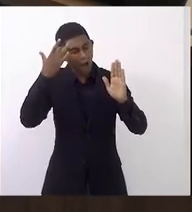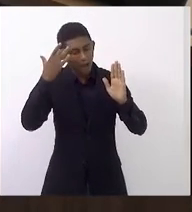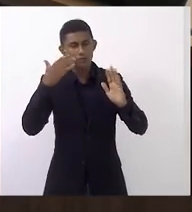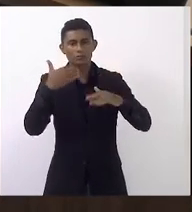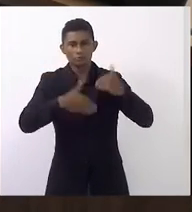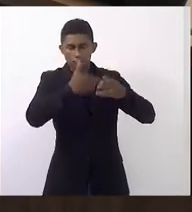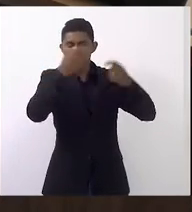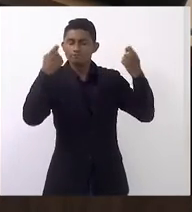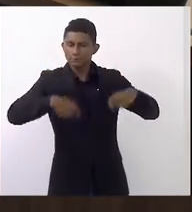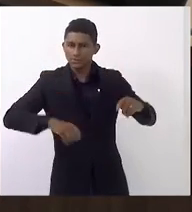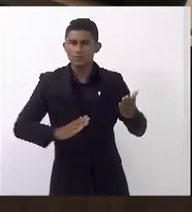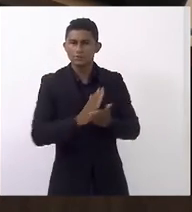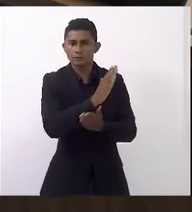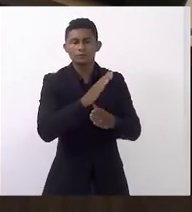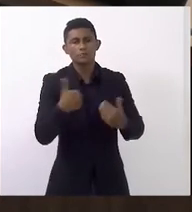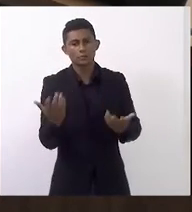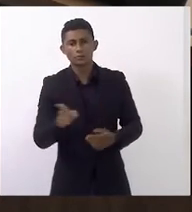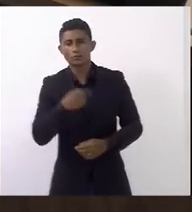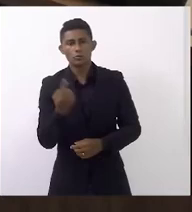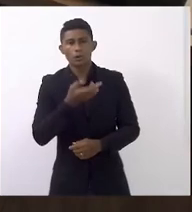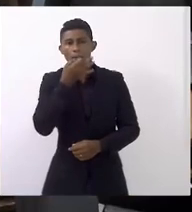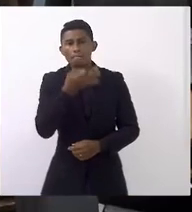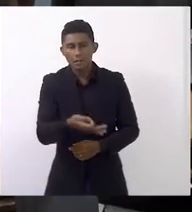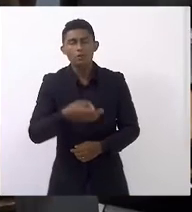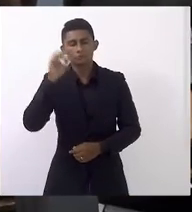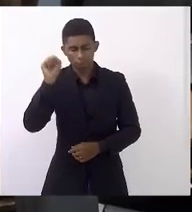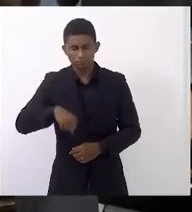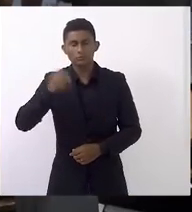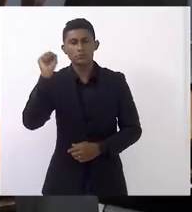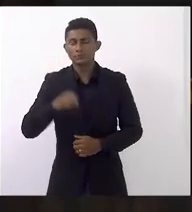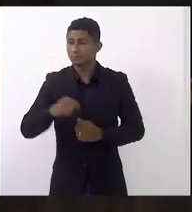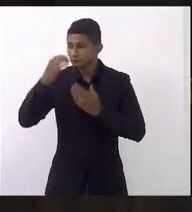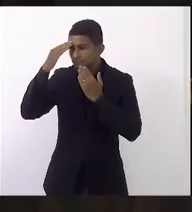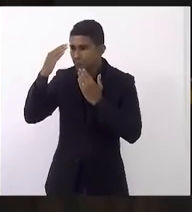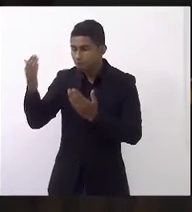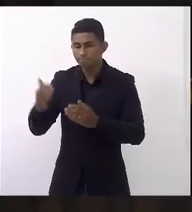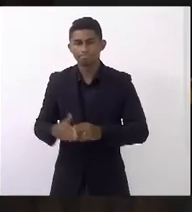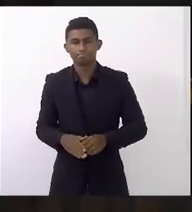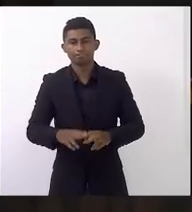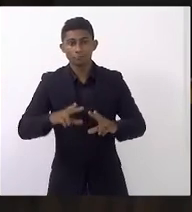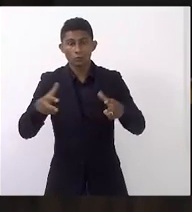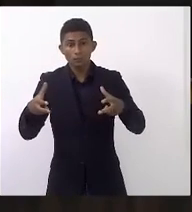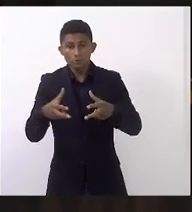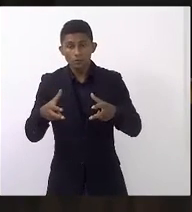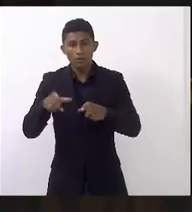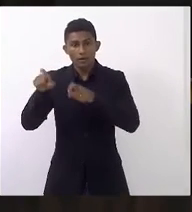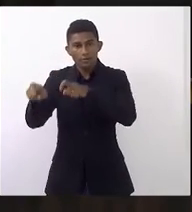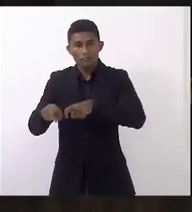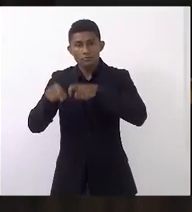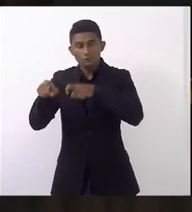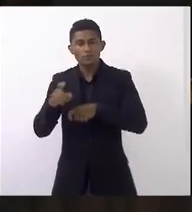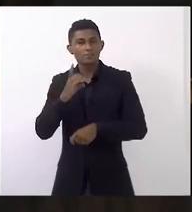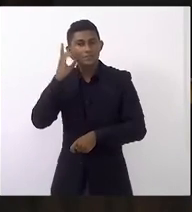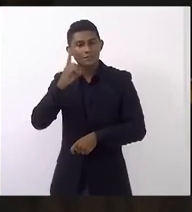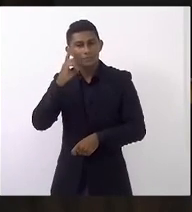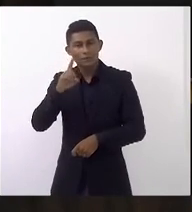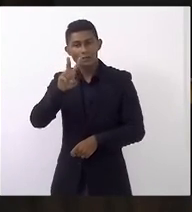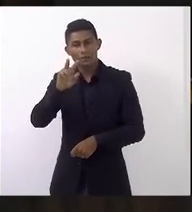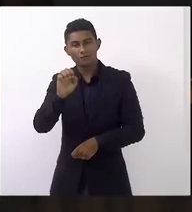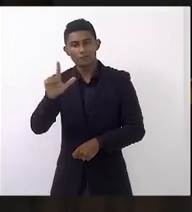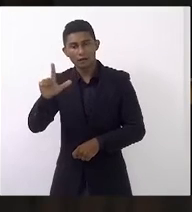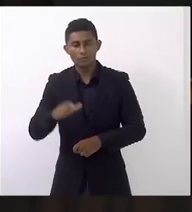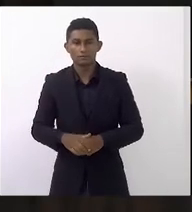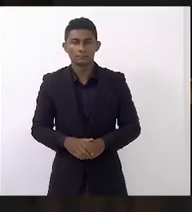isso, o parecer da comissão é favorável. Obrigado, deputado. Pela agricultura, deputado Val Ceasa. Deputado Chico